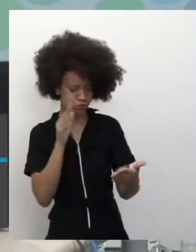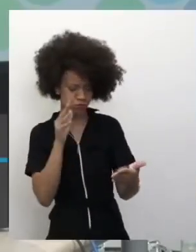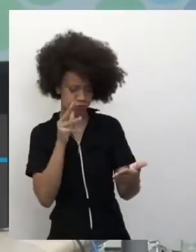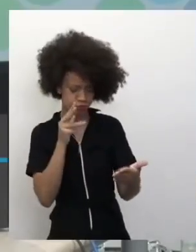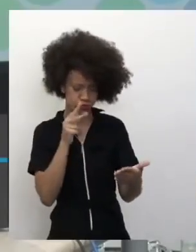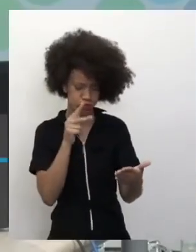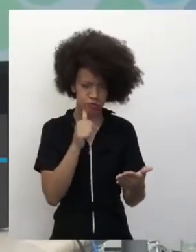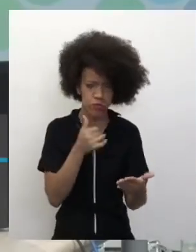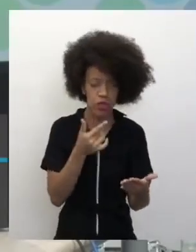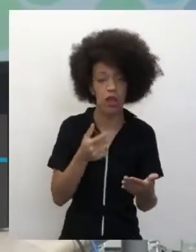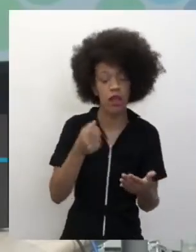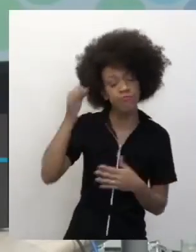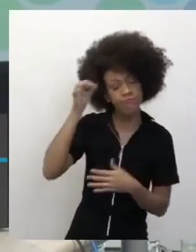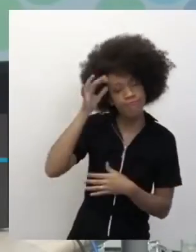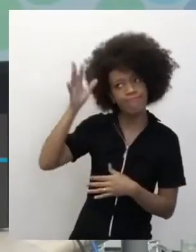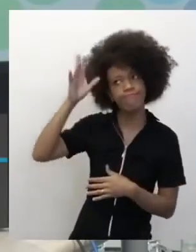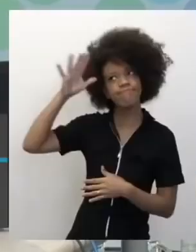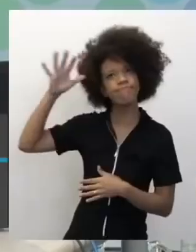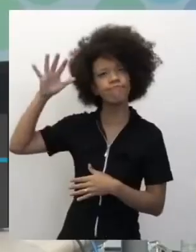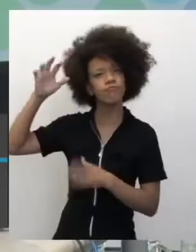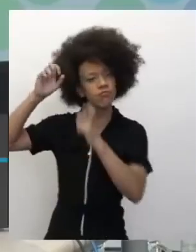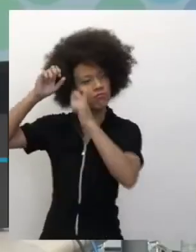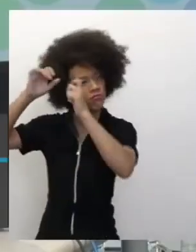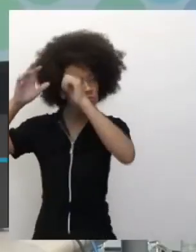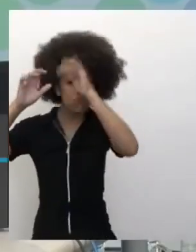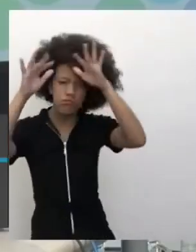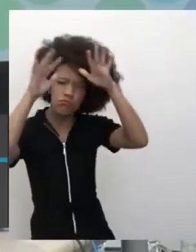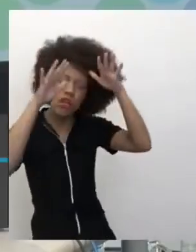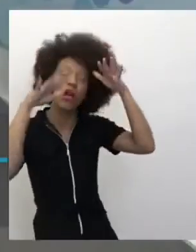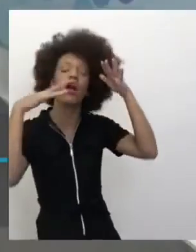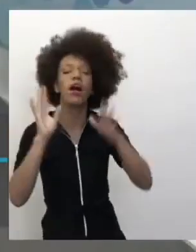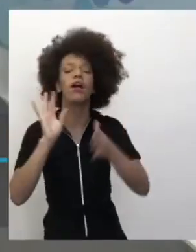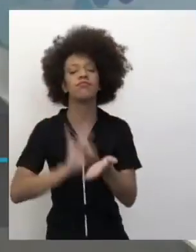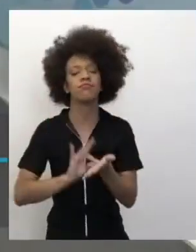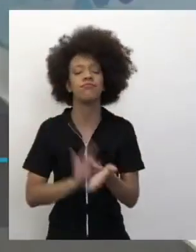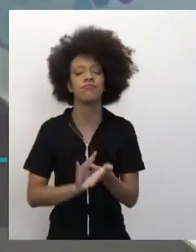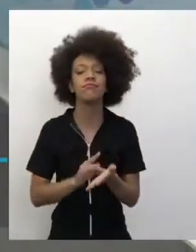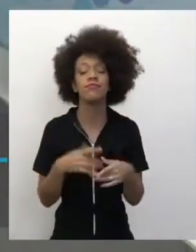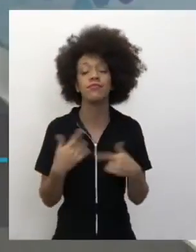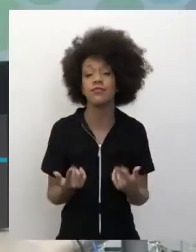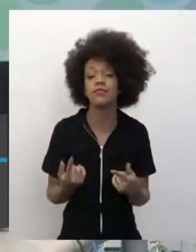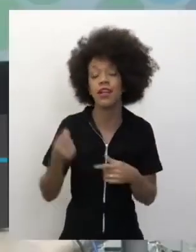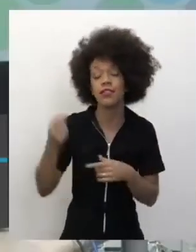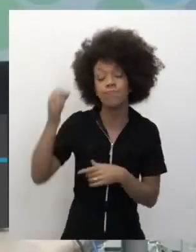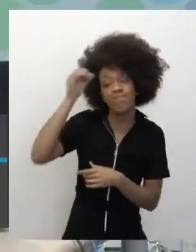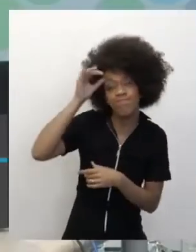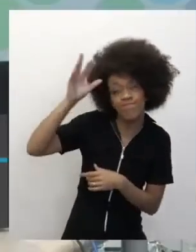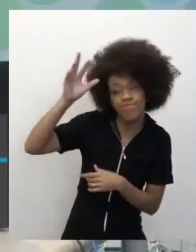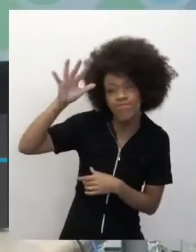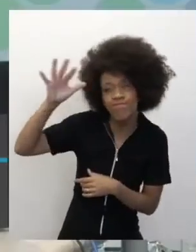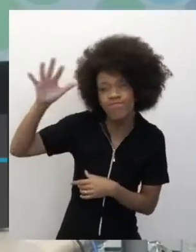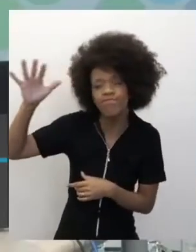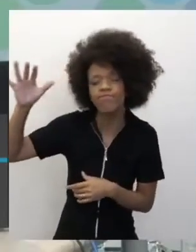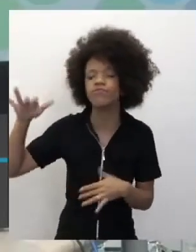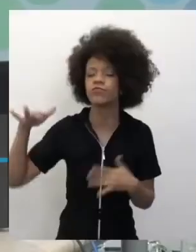palavras trazem imagens que vão exatamente isso. Signos linguísticos. Por meio da imagem, a gente